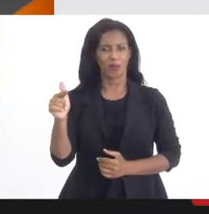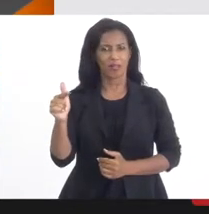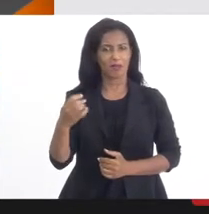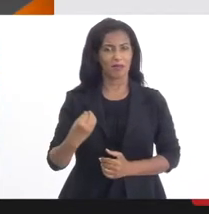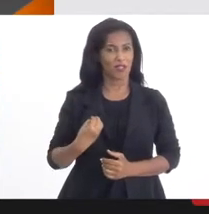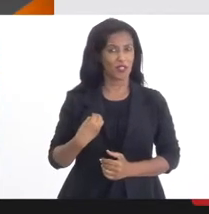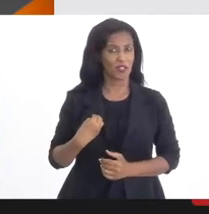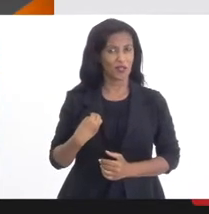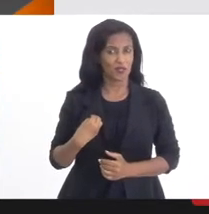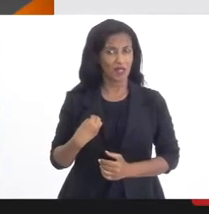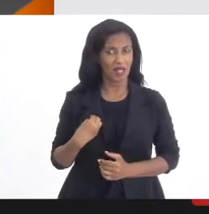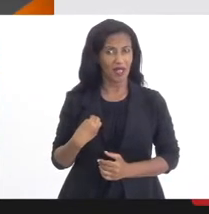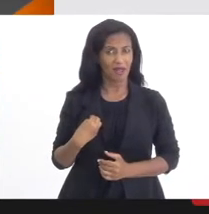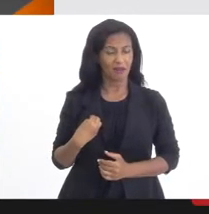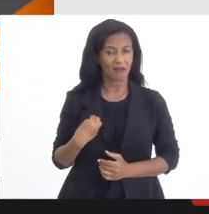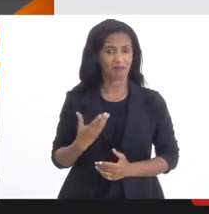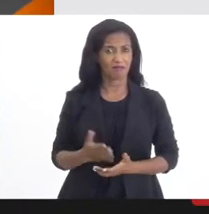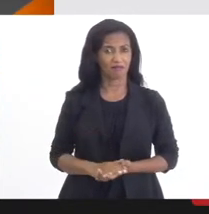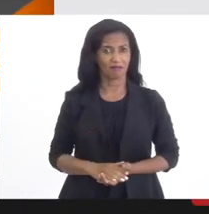por pura inanição.